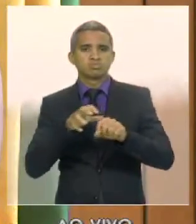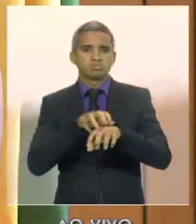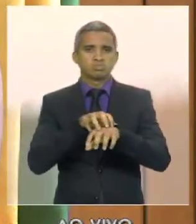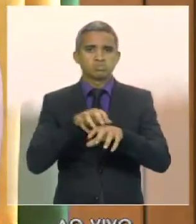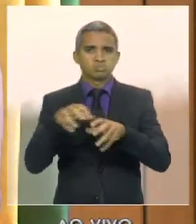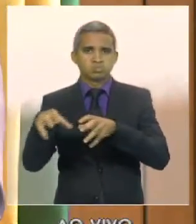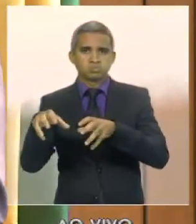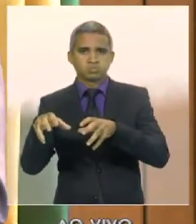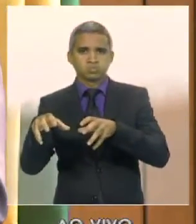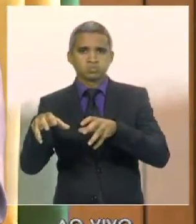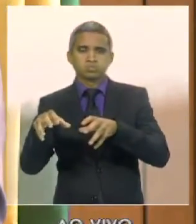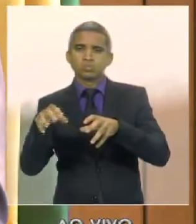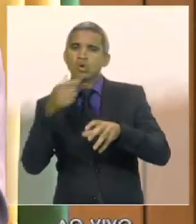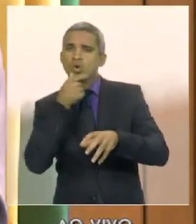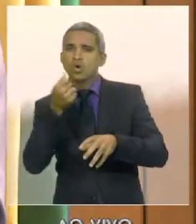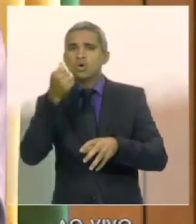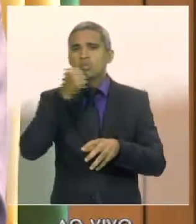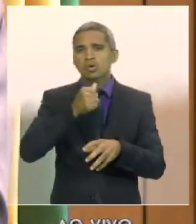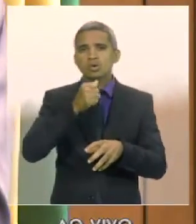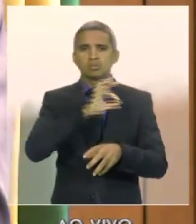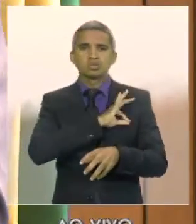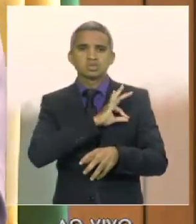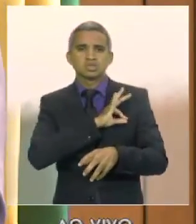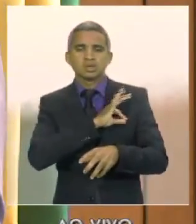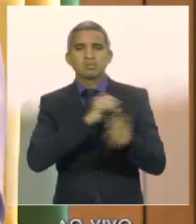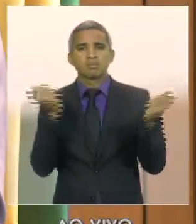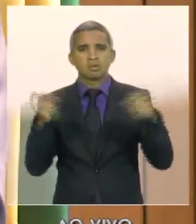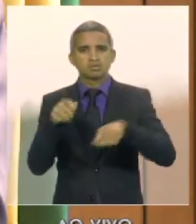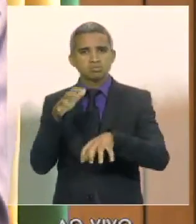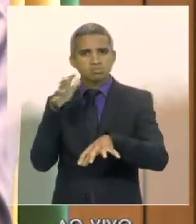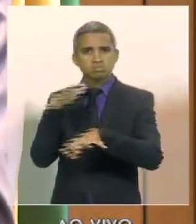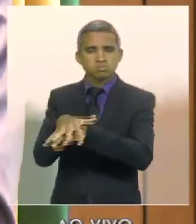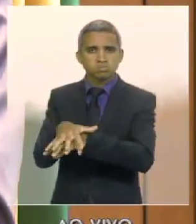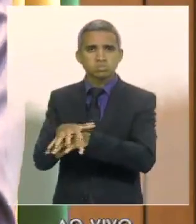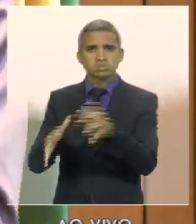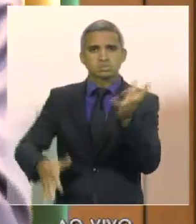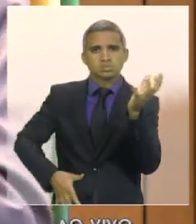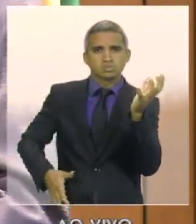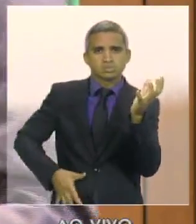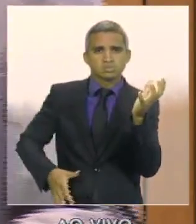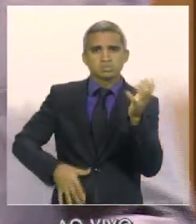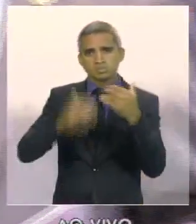para que estes homens e mulheres combatam a criminalidade no Estado do Maranhão. Então, a todos, muito obrigado e que Deus continue nos abençoando.